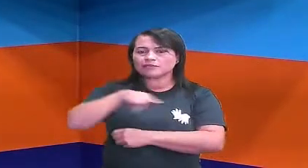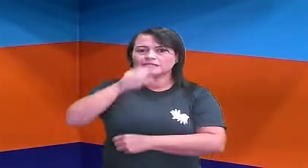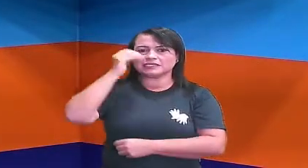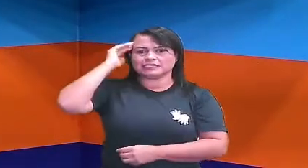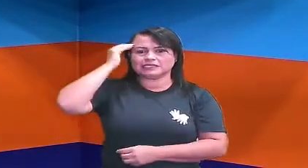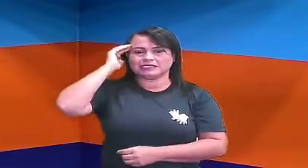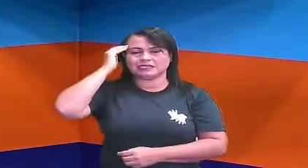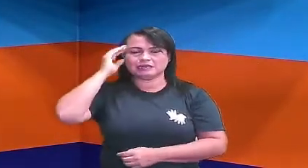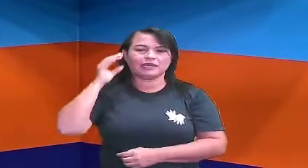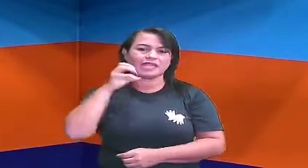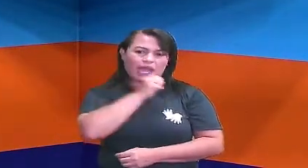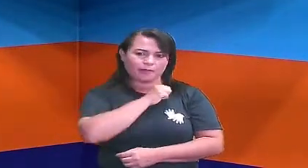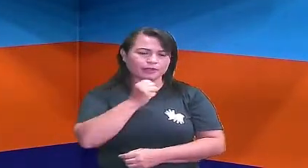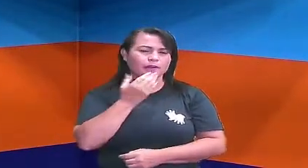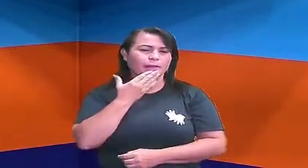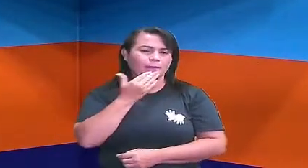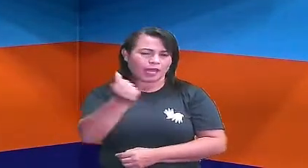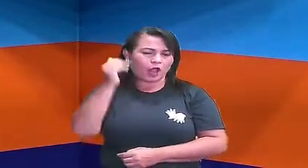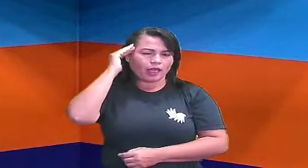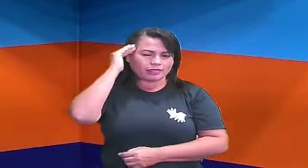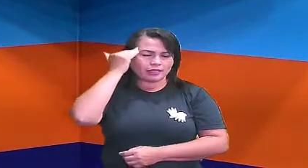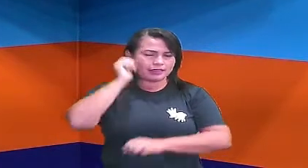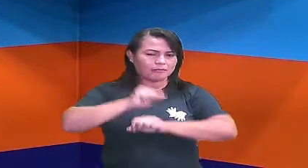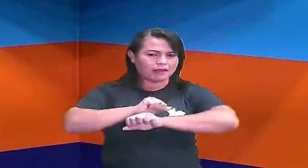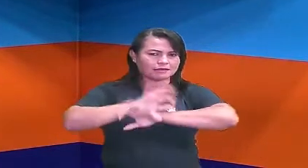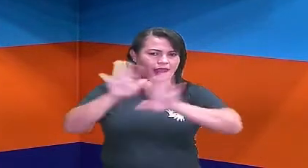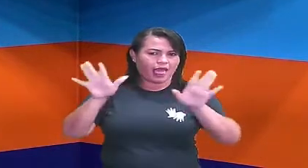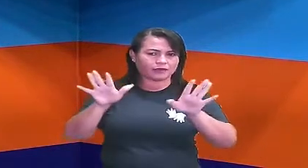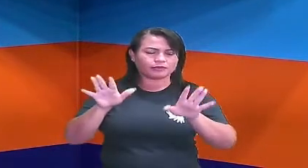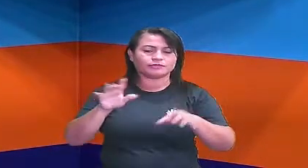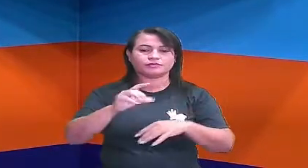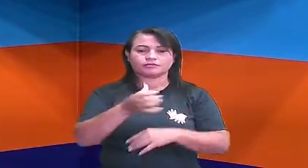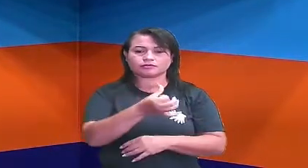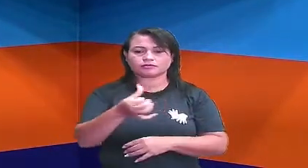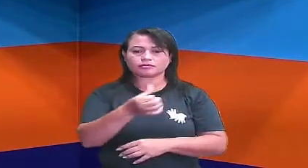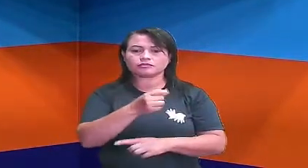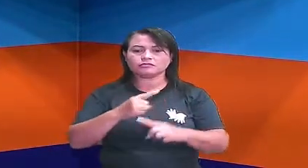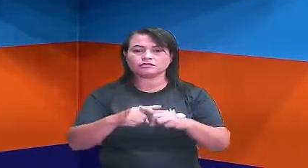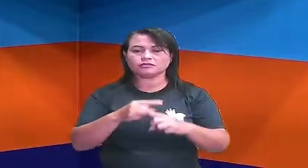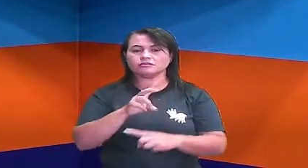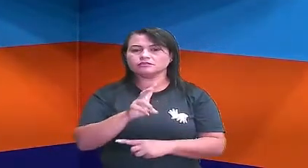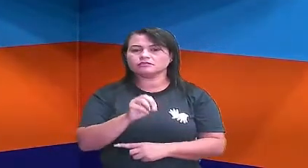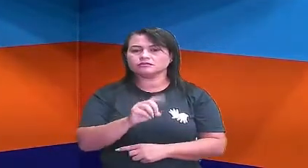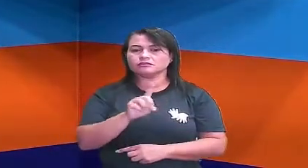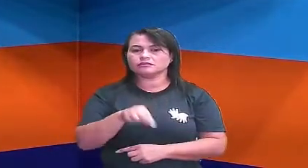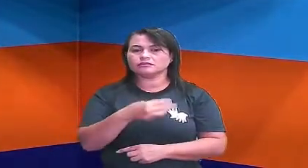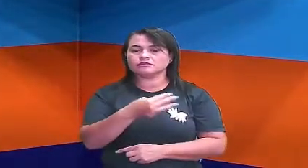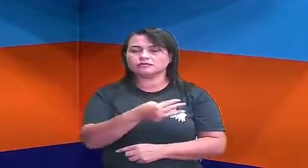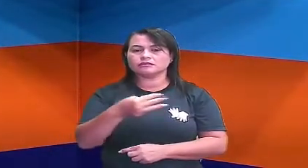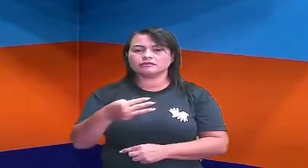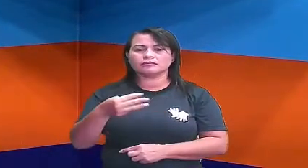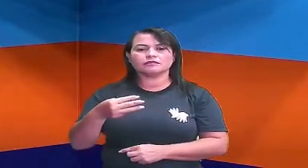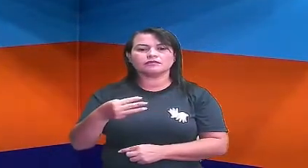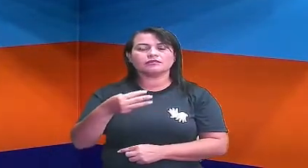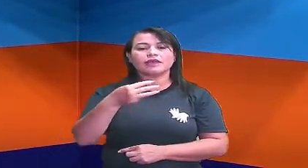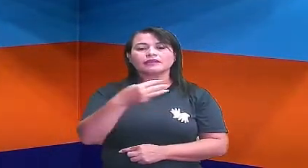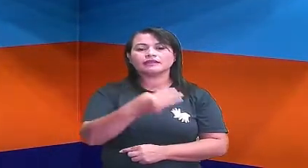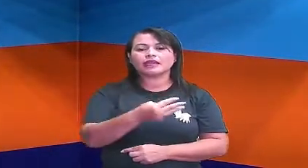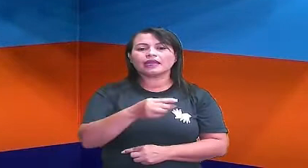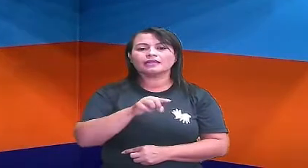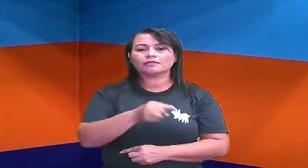compreender de uma forma melhor. Então, 66 vezes 50, 3.300. Fazendo